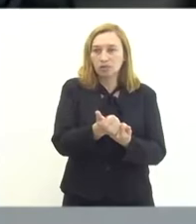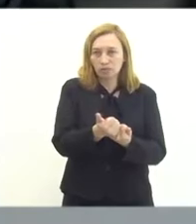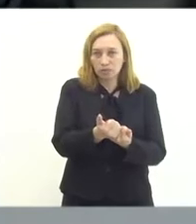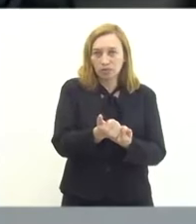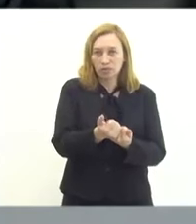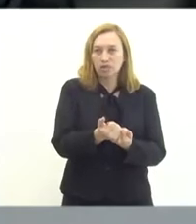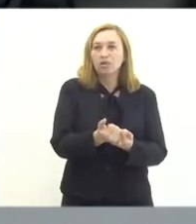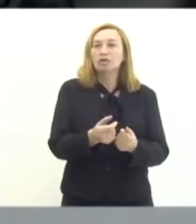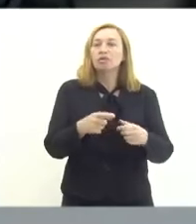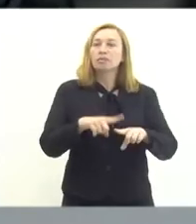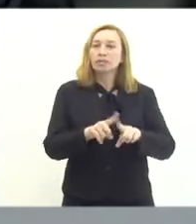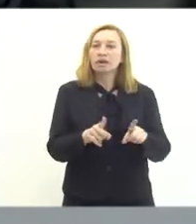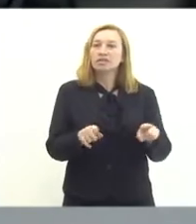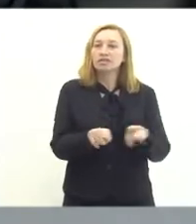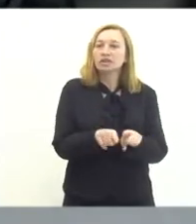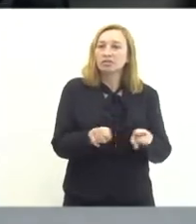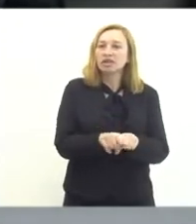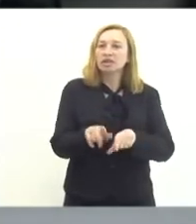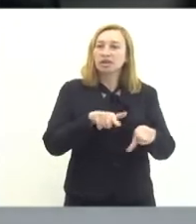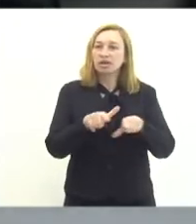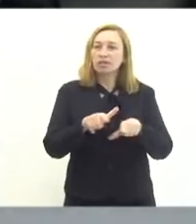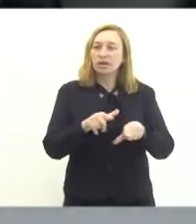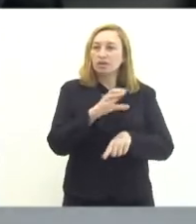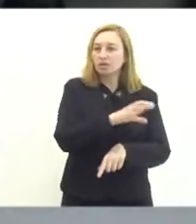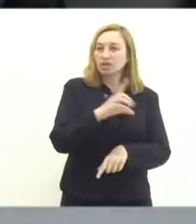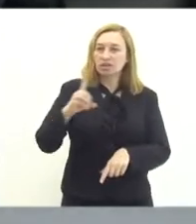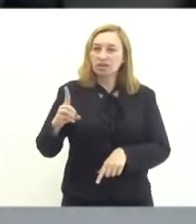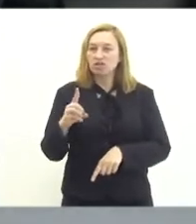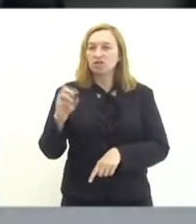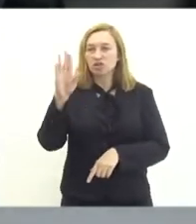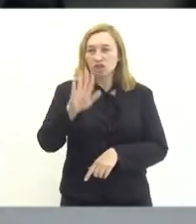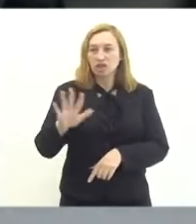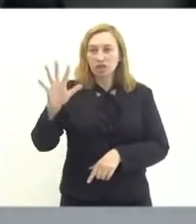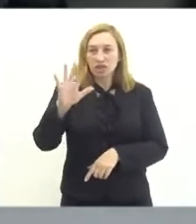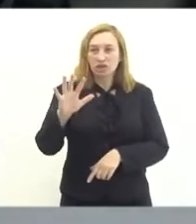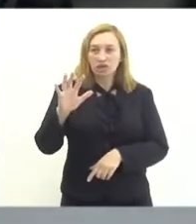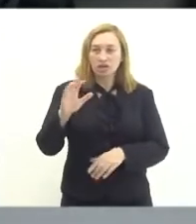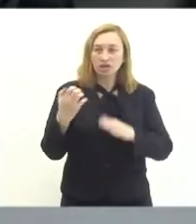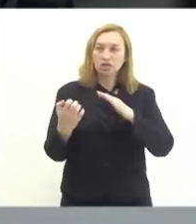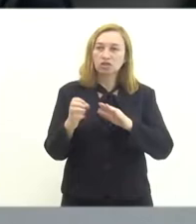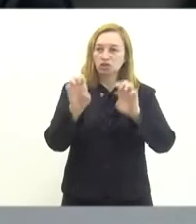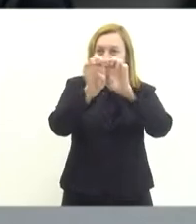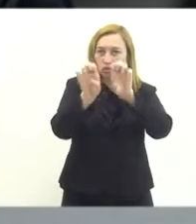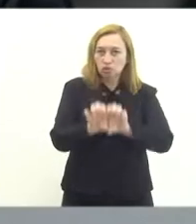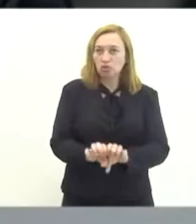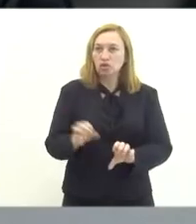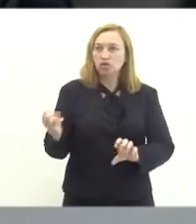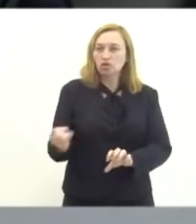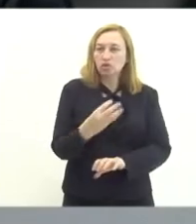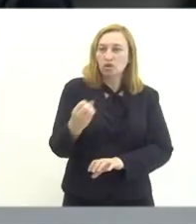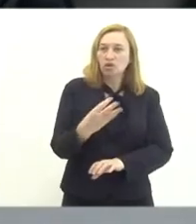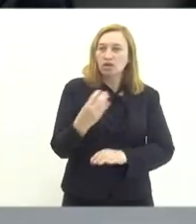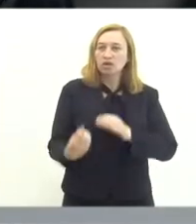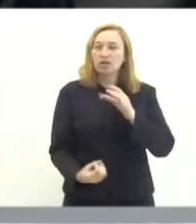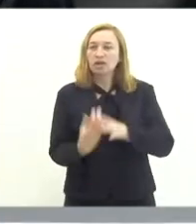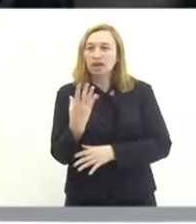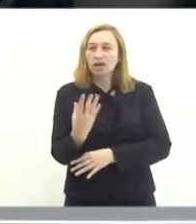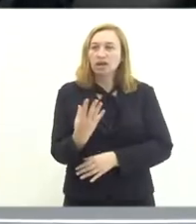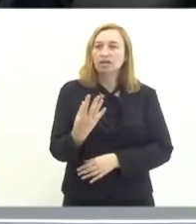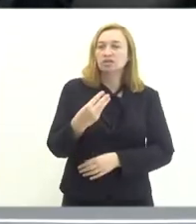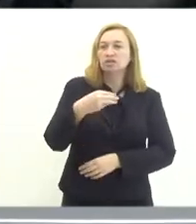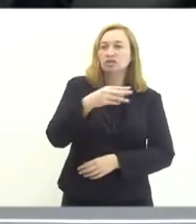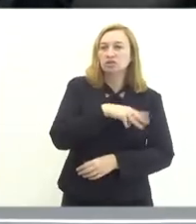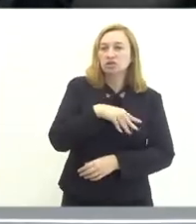Mas eu também exerço a Coordenação Geral da uma estrutura nova criada no